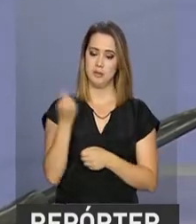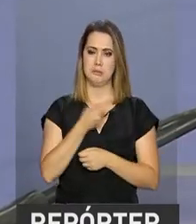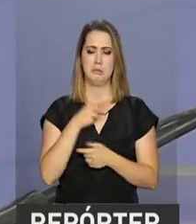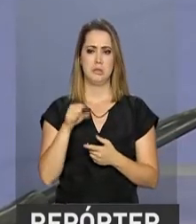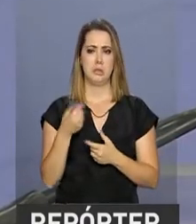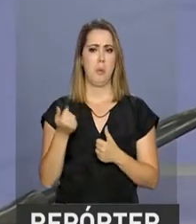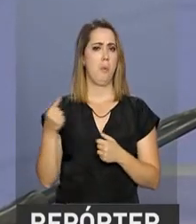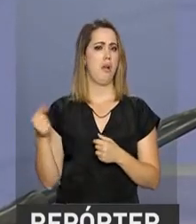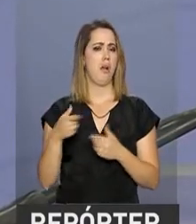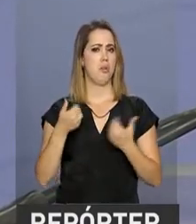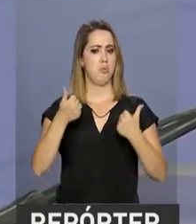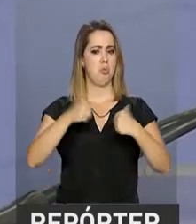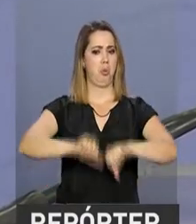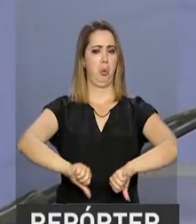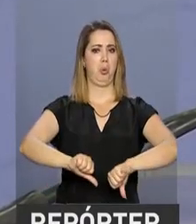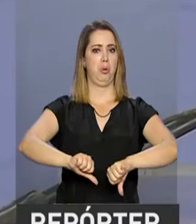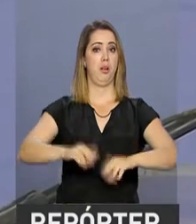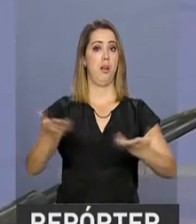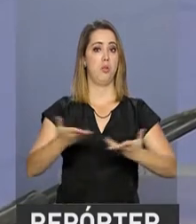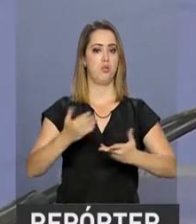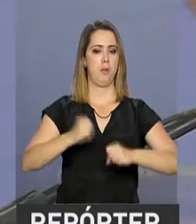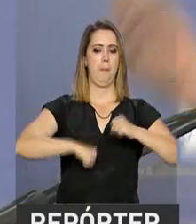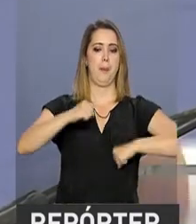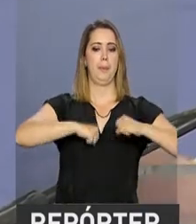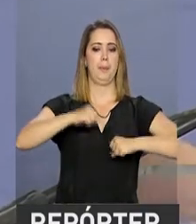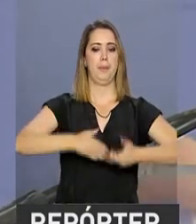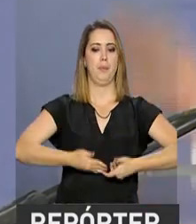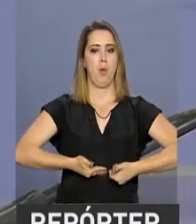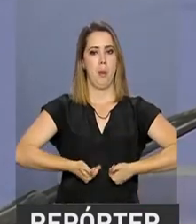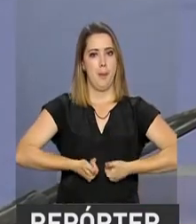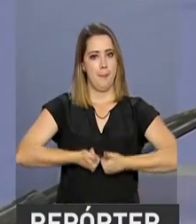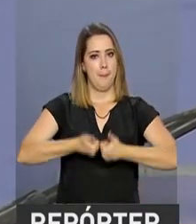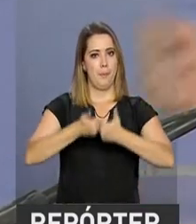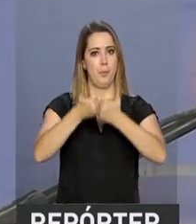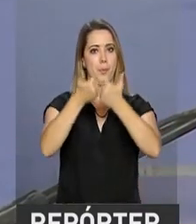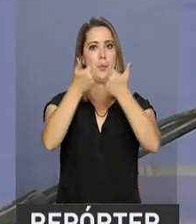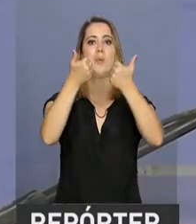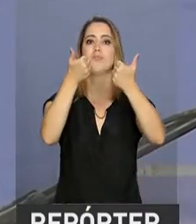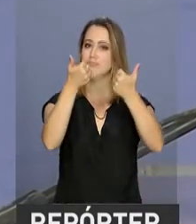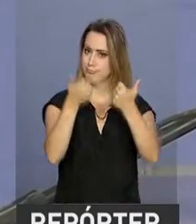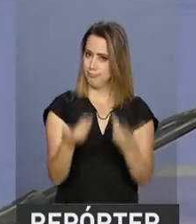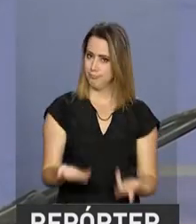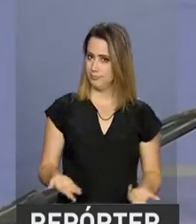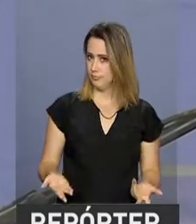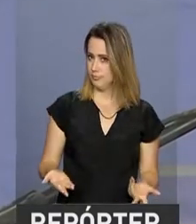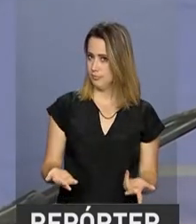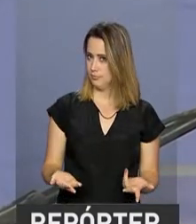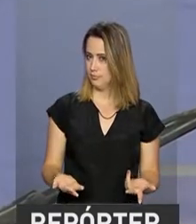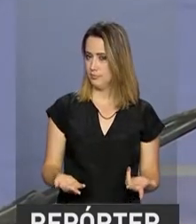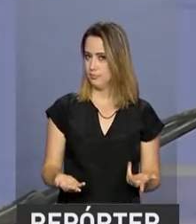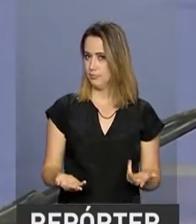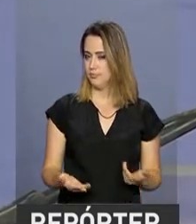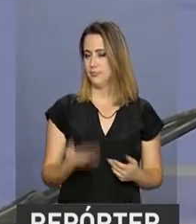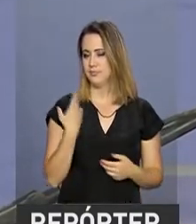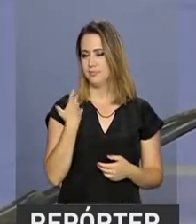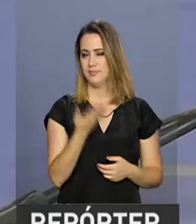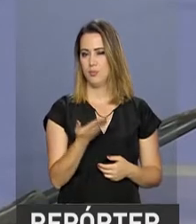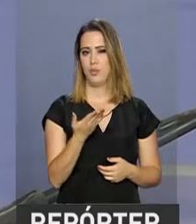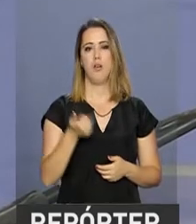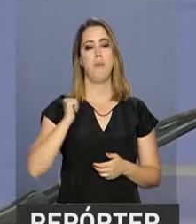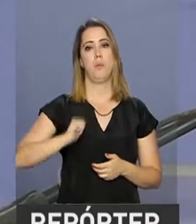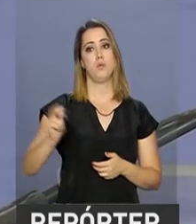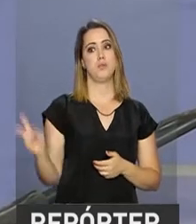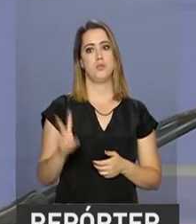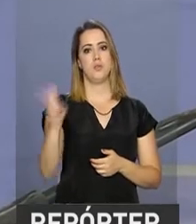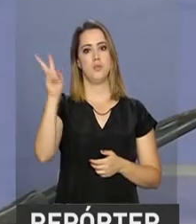índice negativo hoje já está num substancial em si positivo a a bolsa de valores